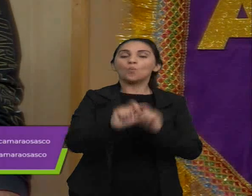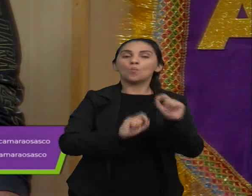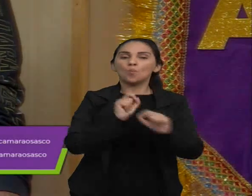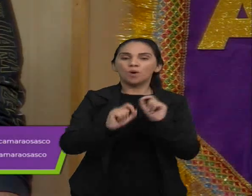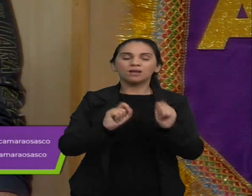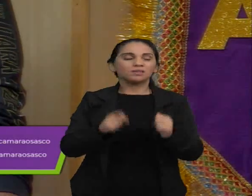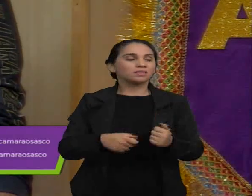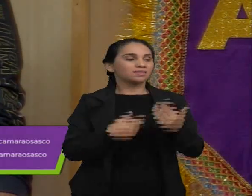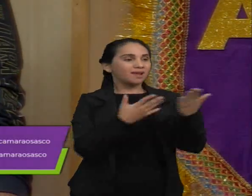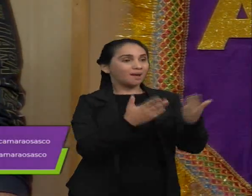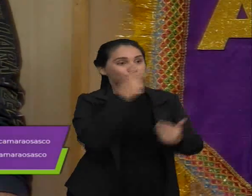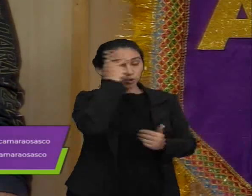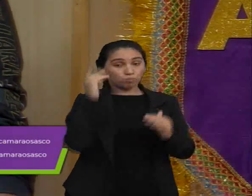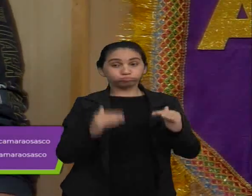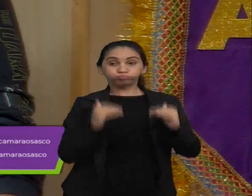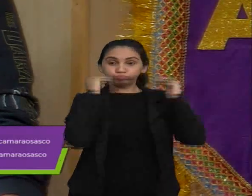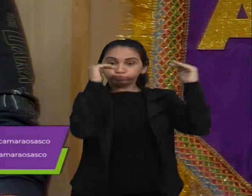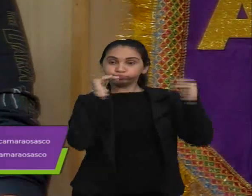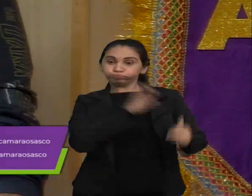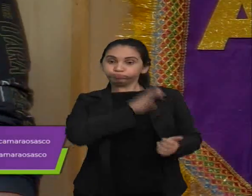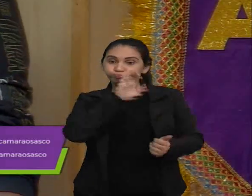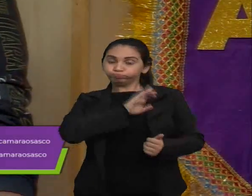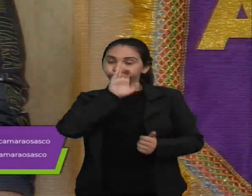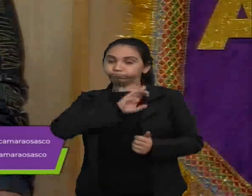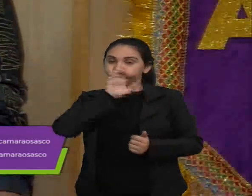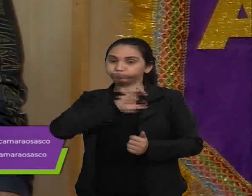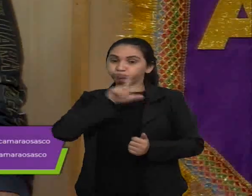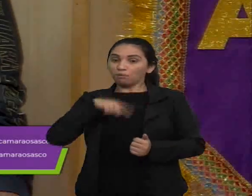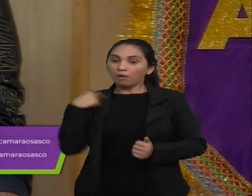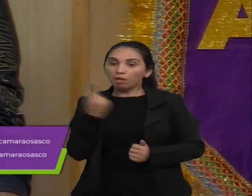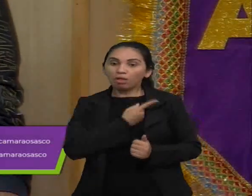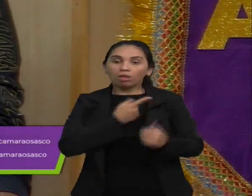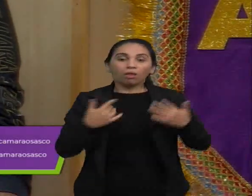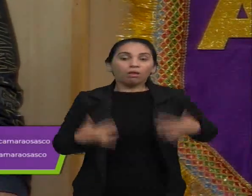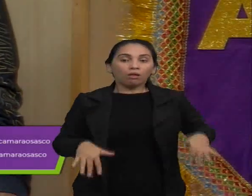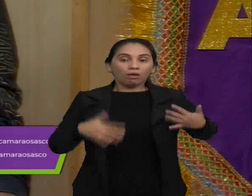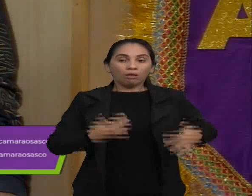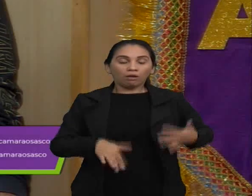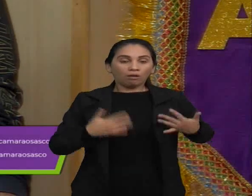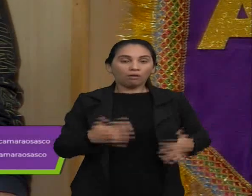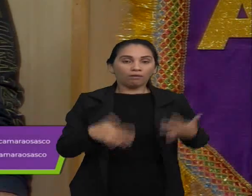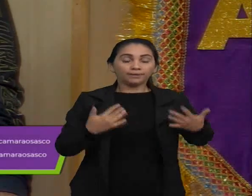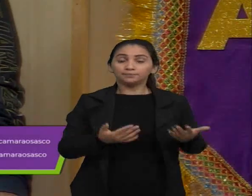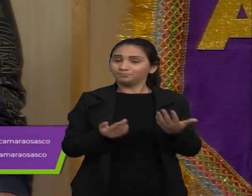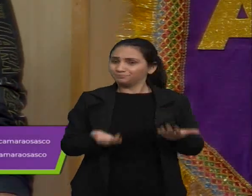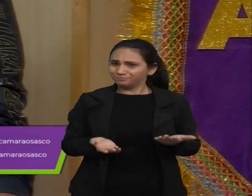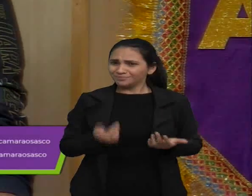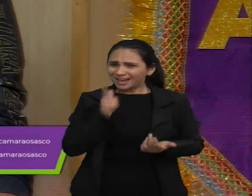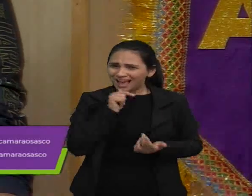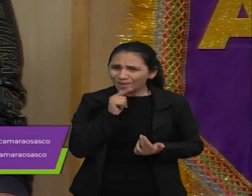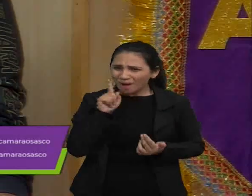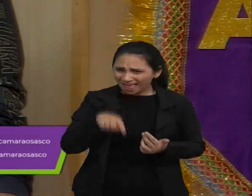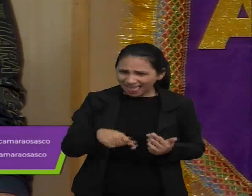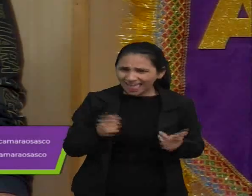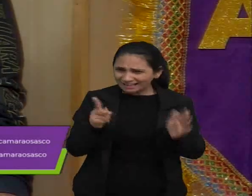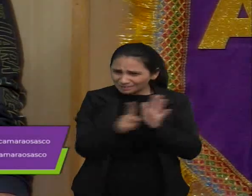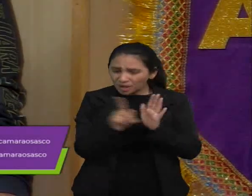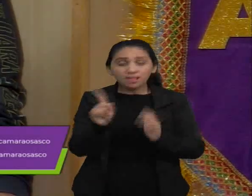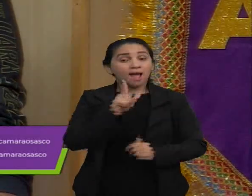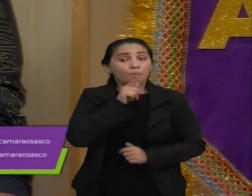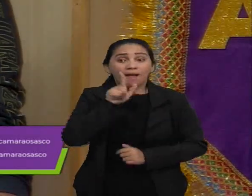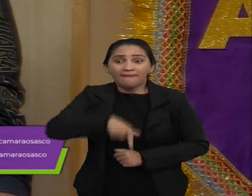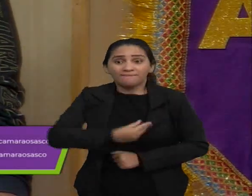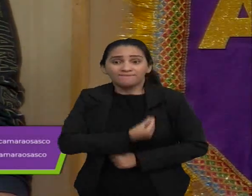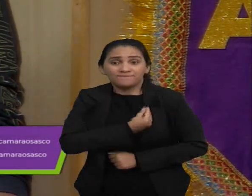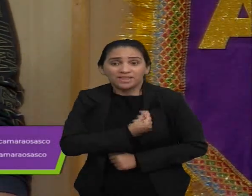na mão dos barões do capital, transformar ela em um acomódice, em um produto de prateleira. E água não é mercadoria, água é vida.